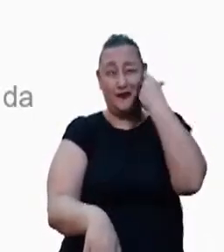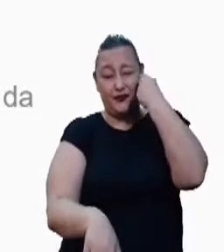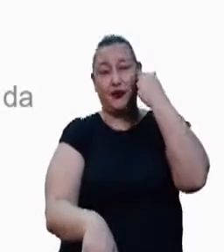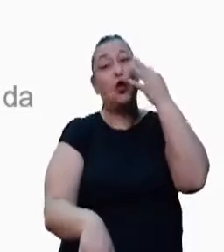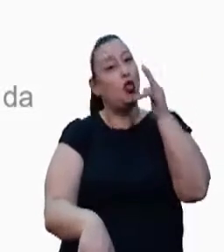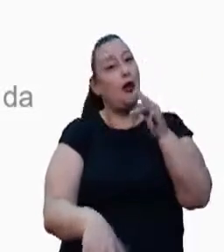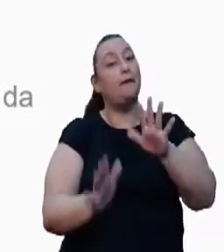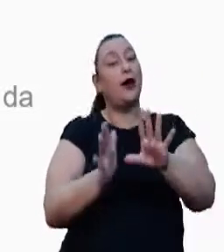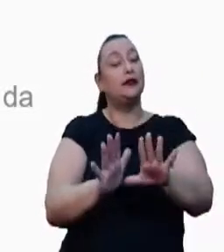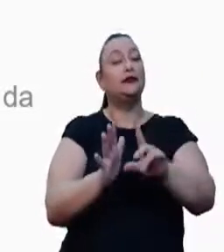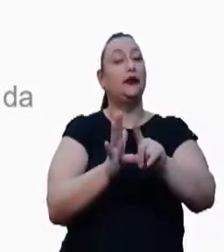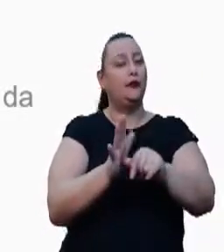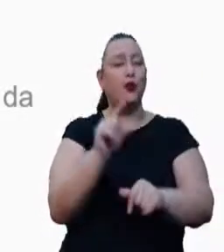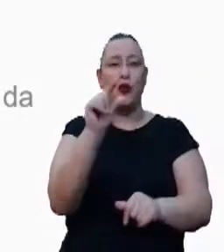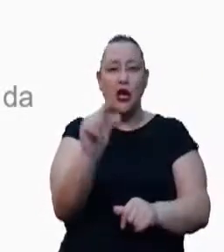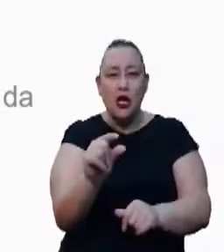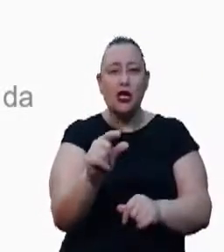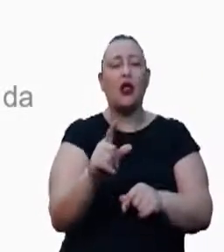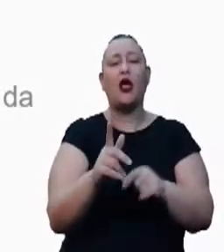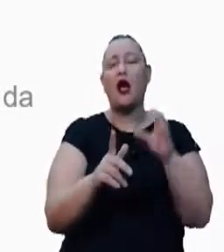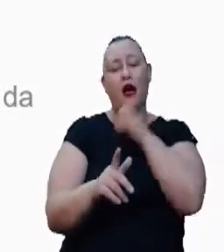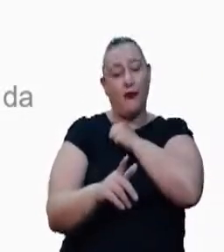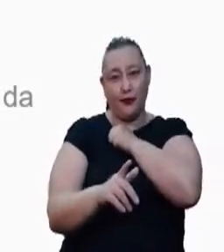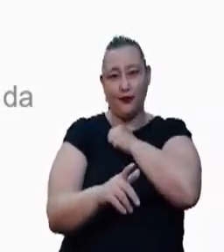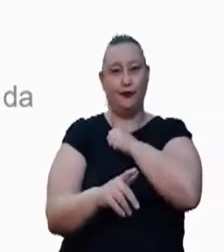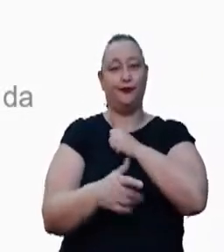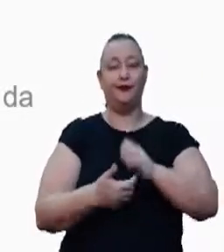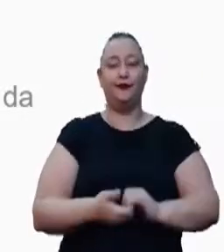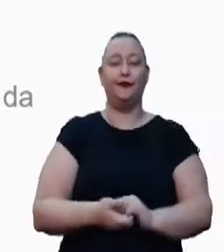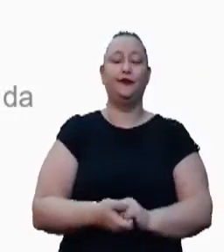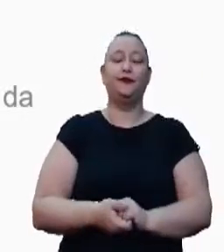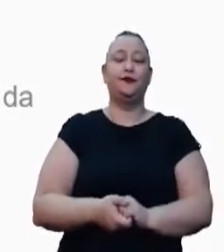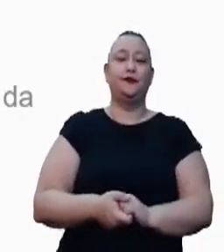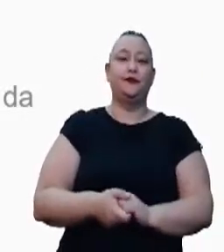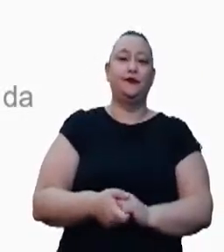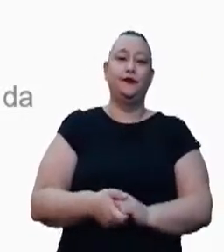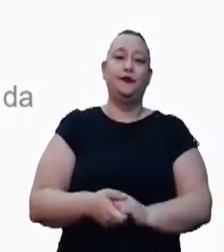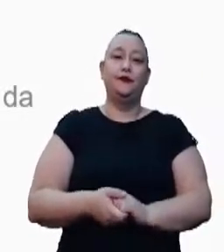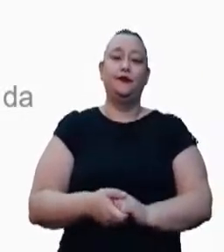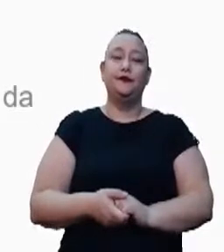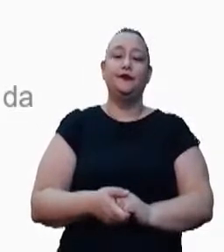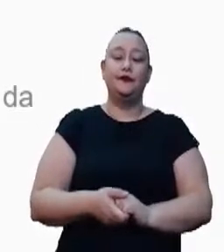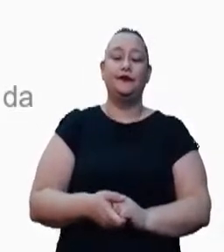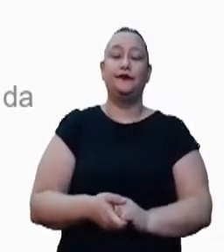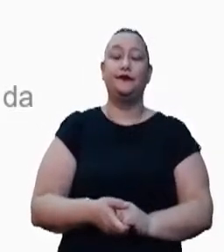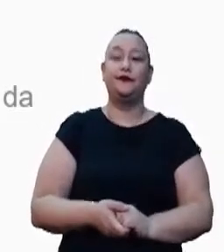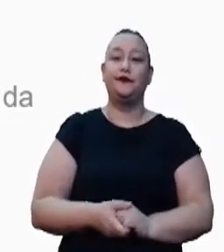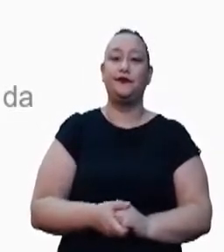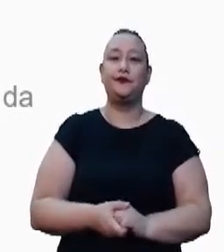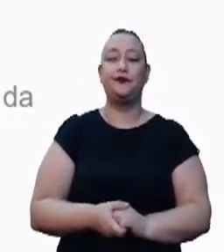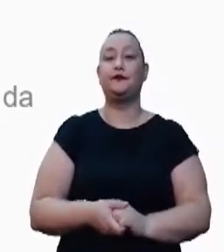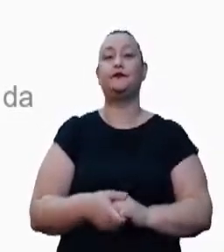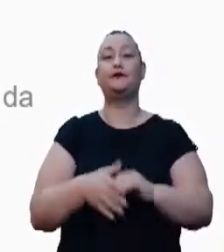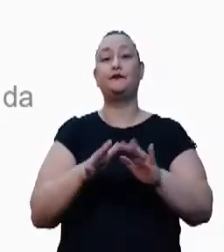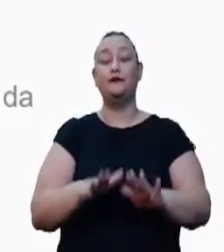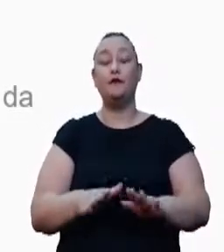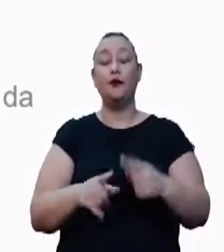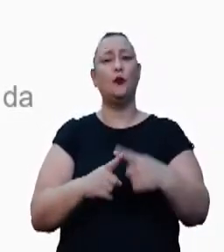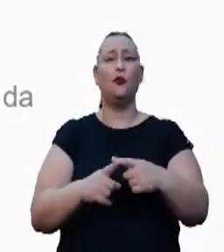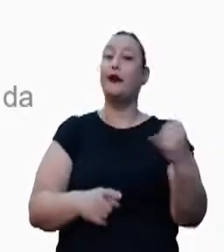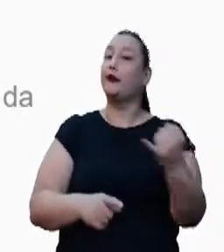Mas como é uma pequena quantidade, então isso acaba sendo um procedimento tranquilo. A